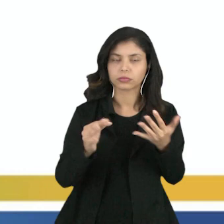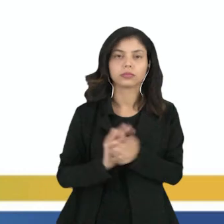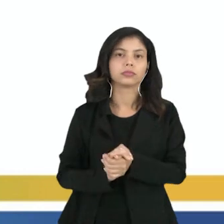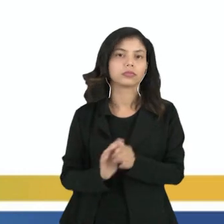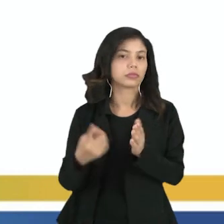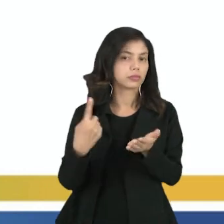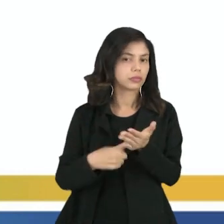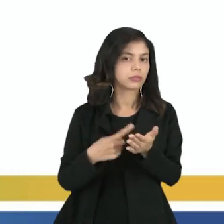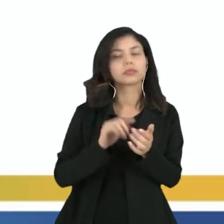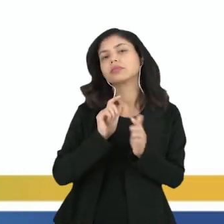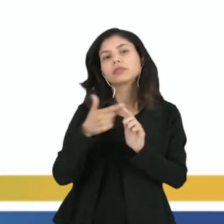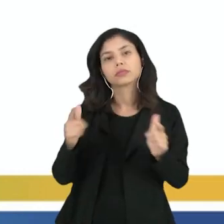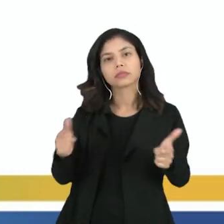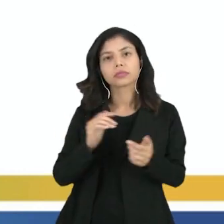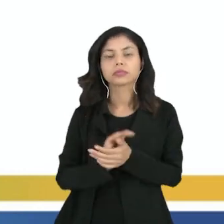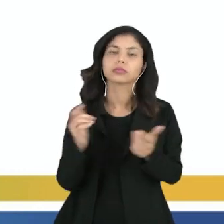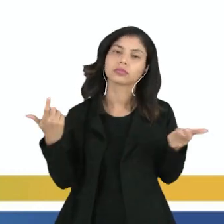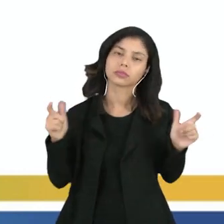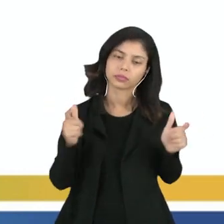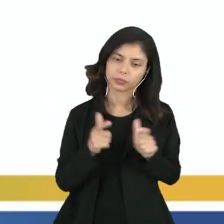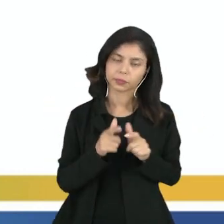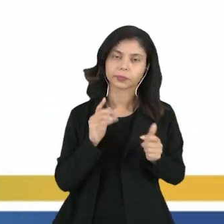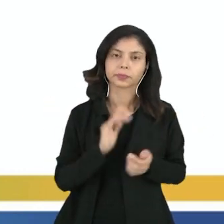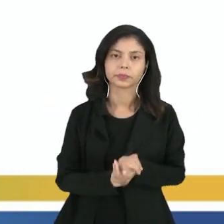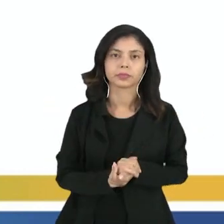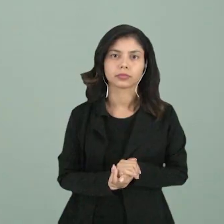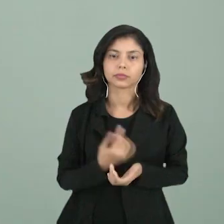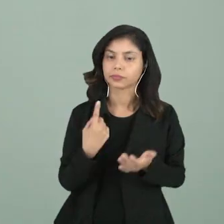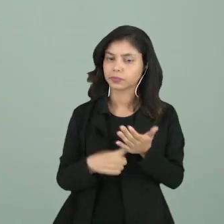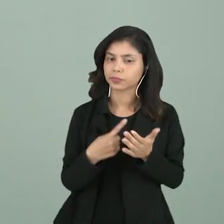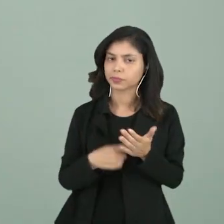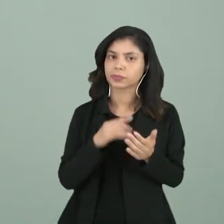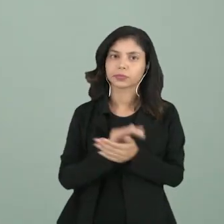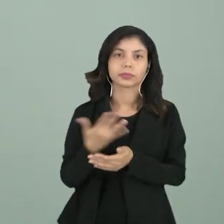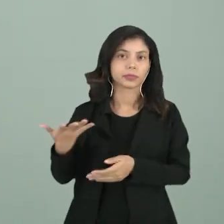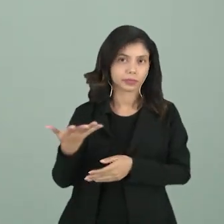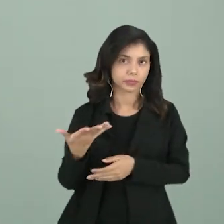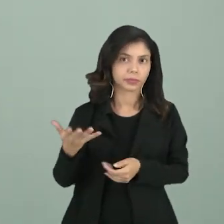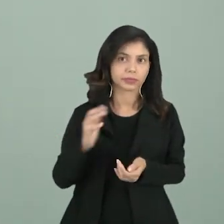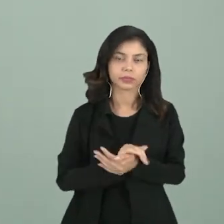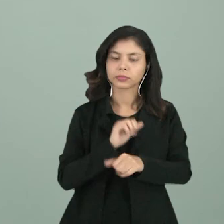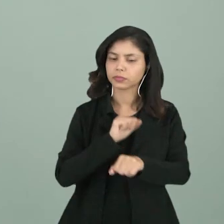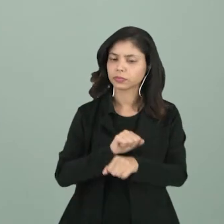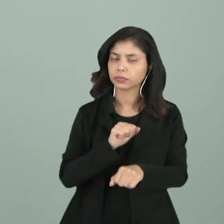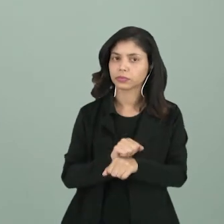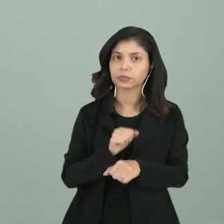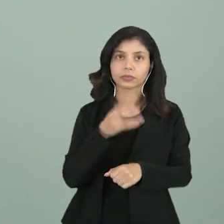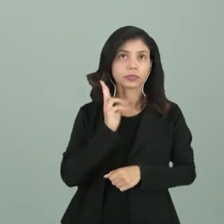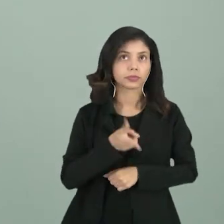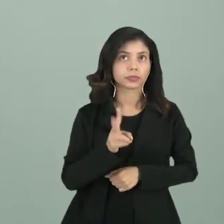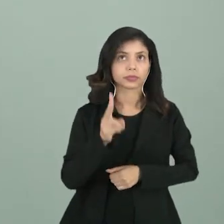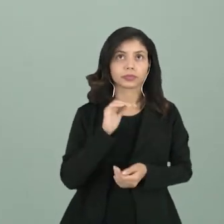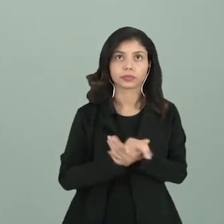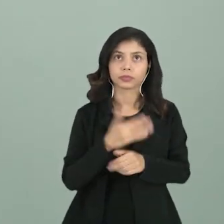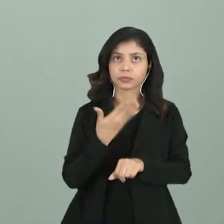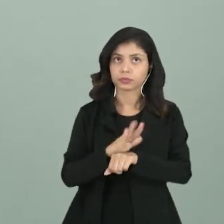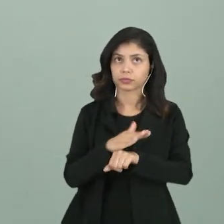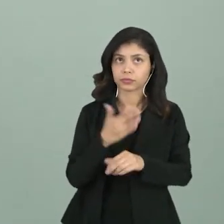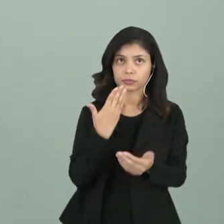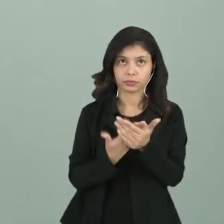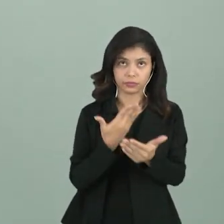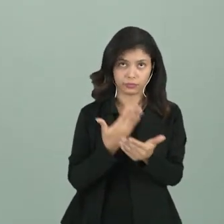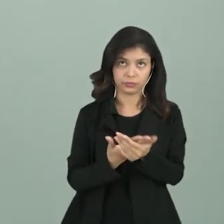e decrescente, a condição está na base, e esperamos que você continue o seu treino, os seus estudos, e para mais